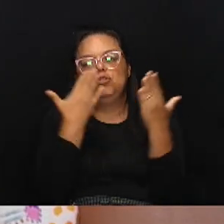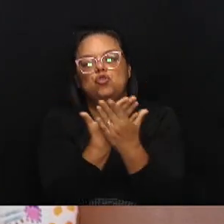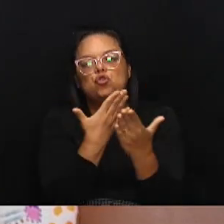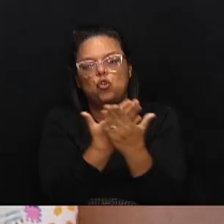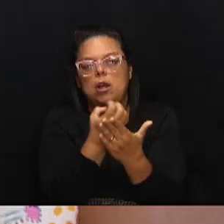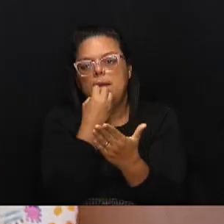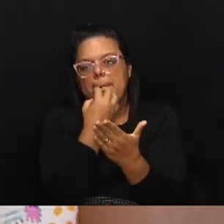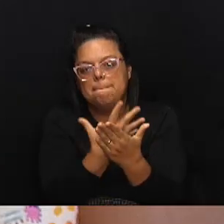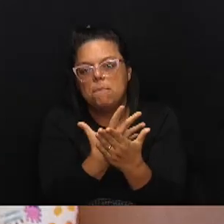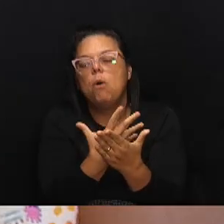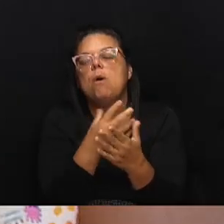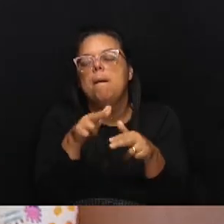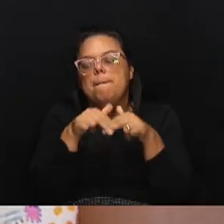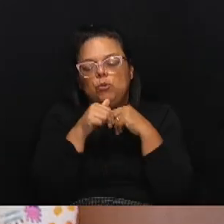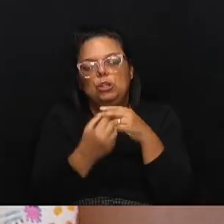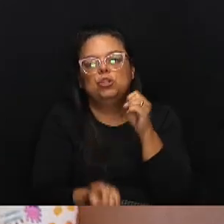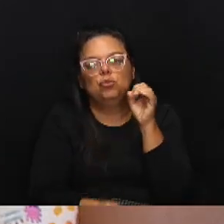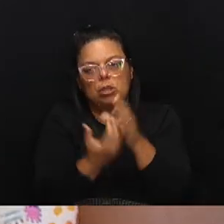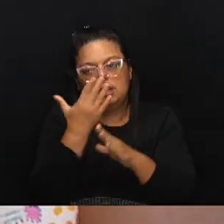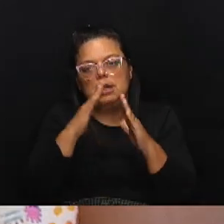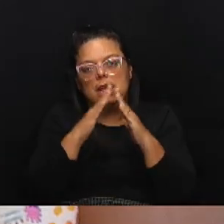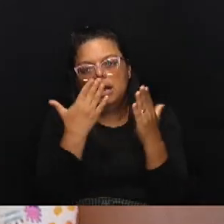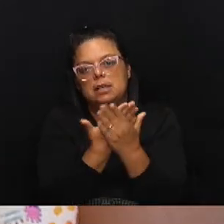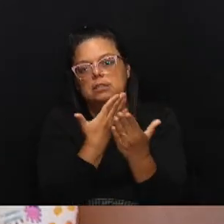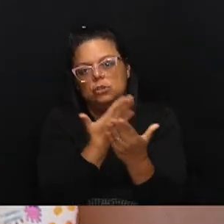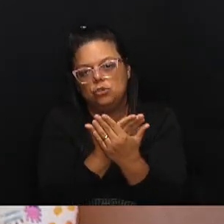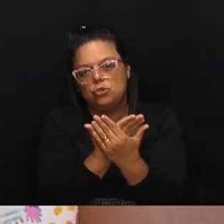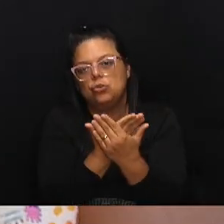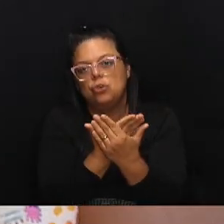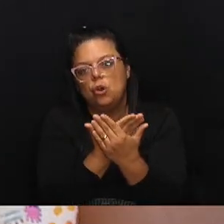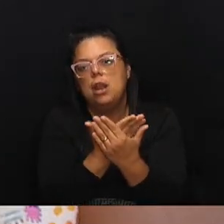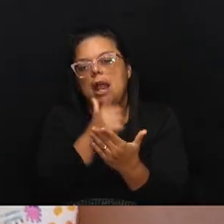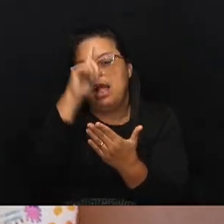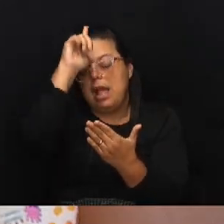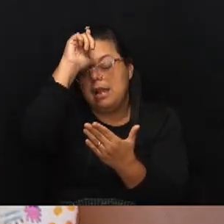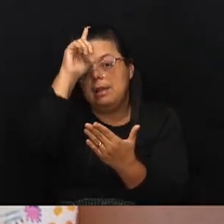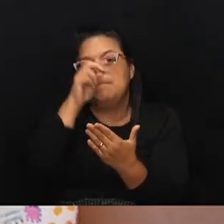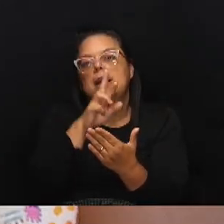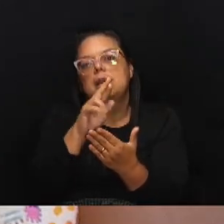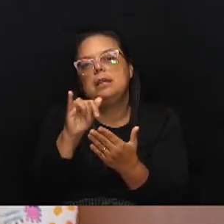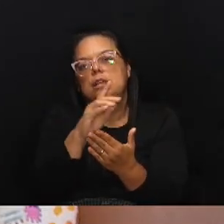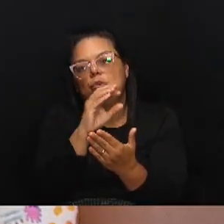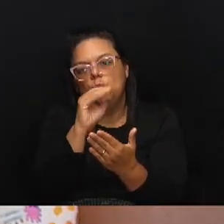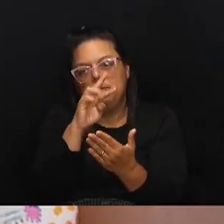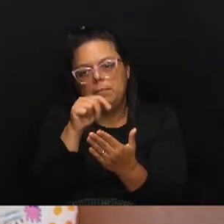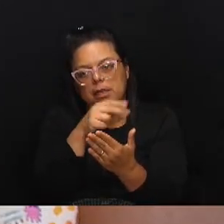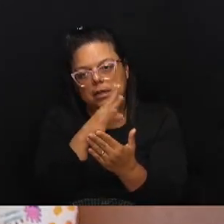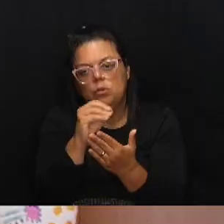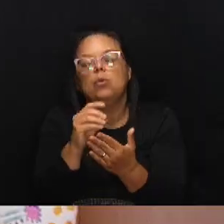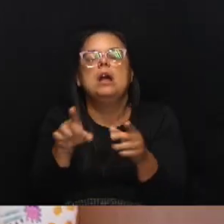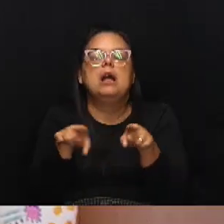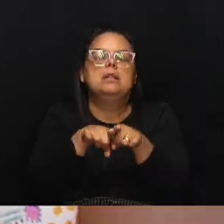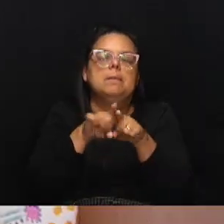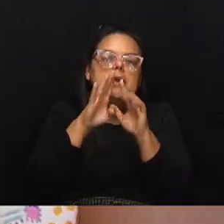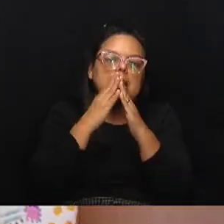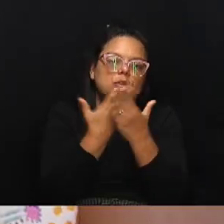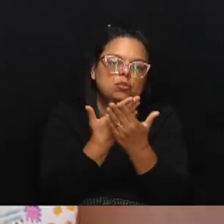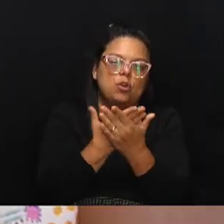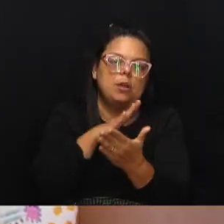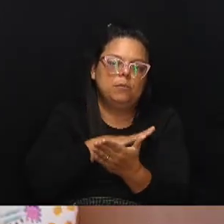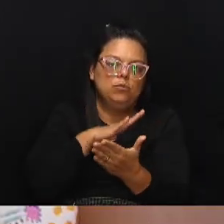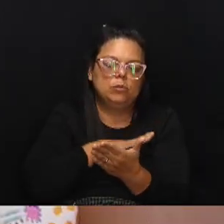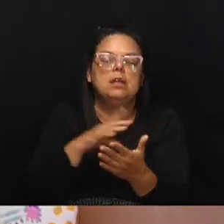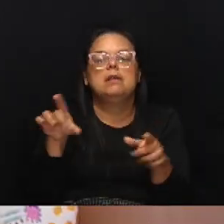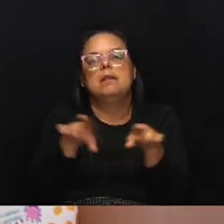também eles fundam, né, as escolas, a escola alemã, o Rio Branco hoje, né? A escola portuguesa, a escola...